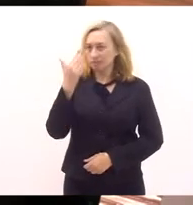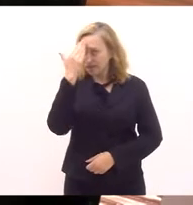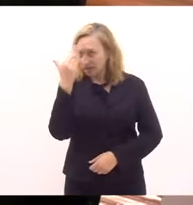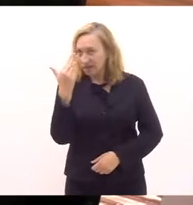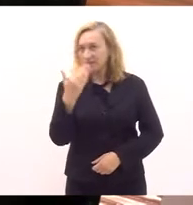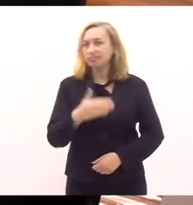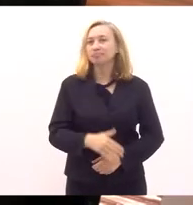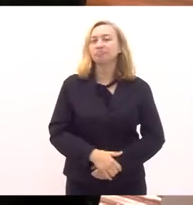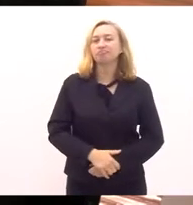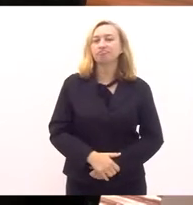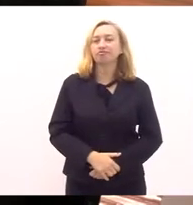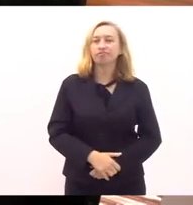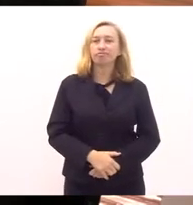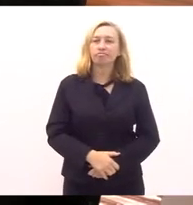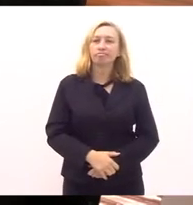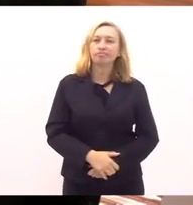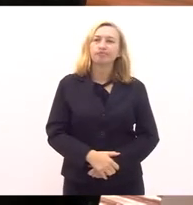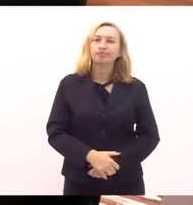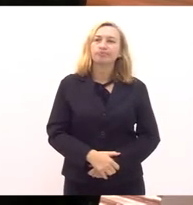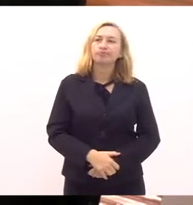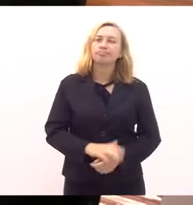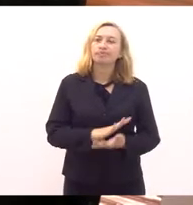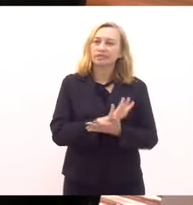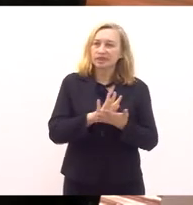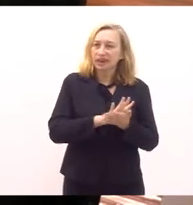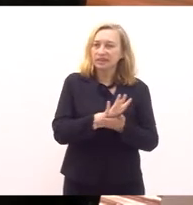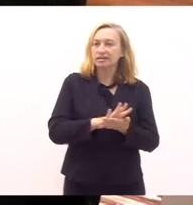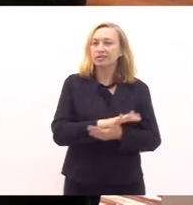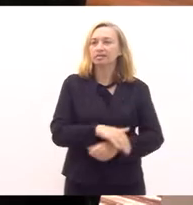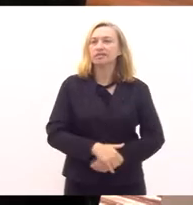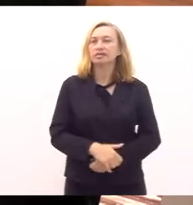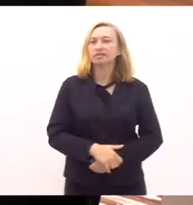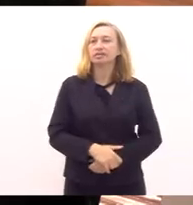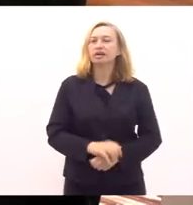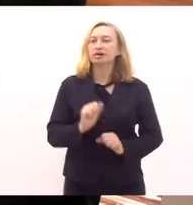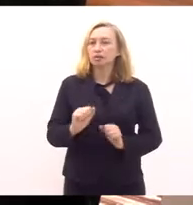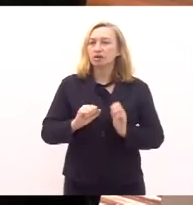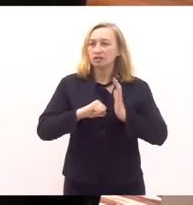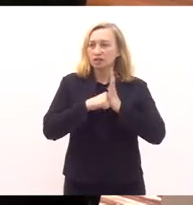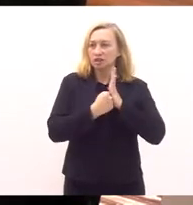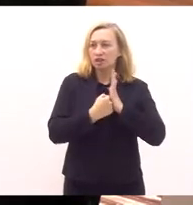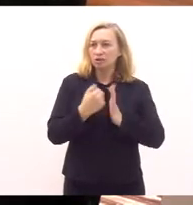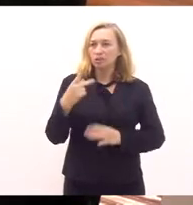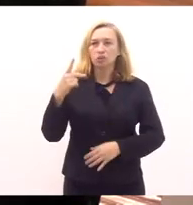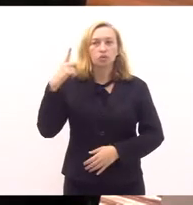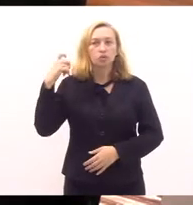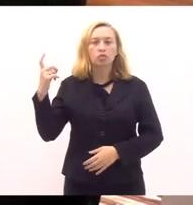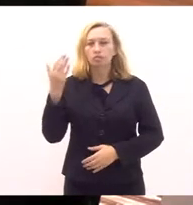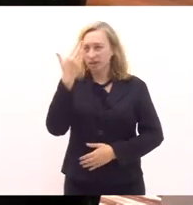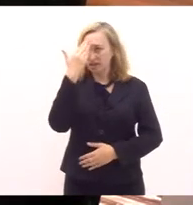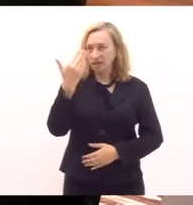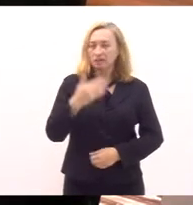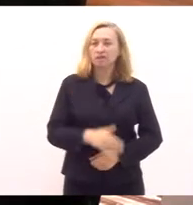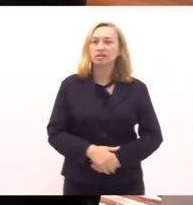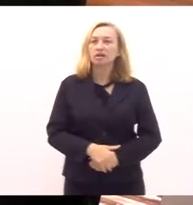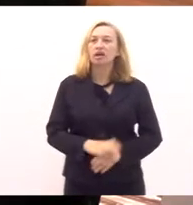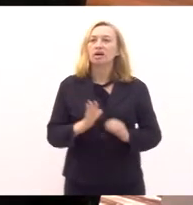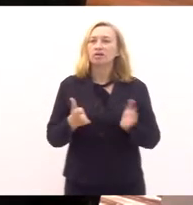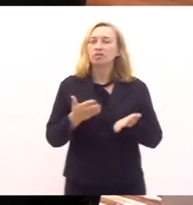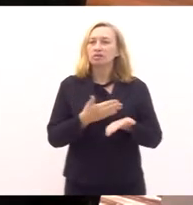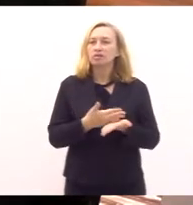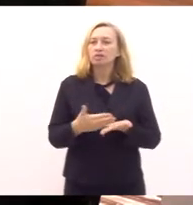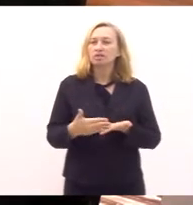Obrigada. Tá. Nada. Você pode fechar o seu áudio, por gentileza? Obrigada. Então, nós vamos